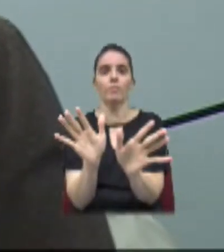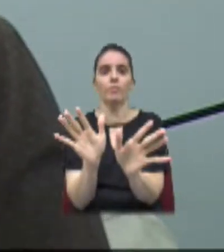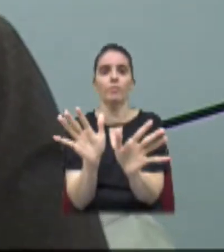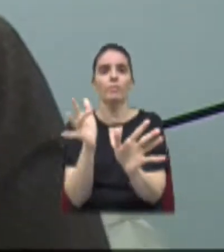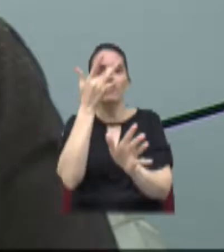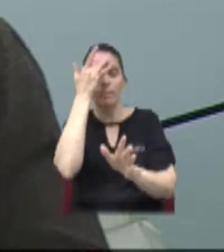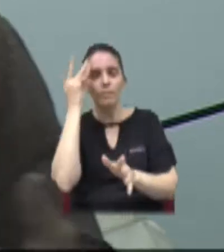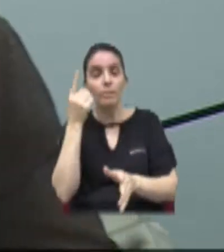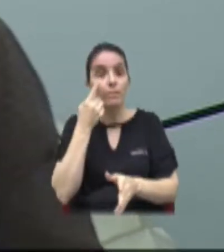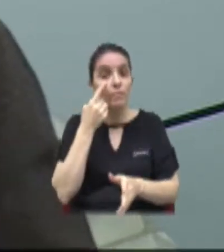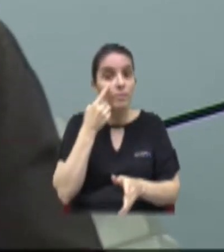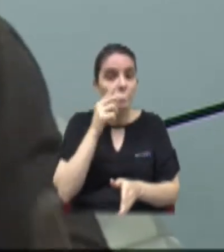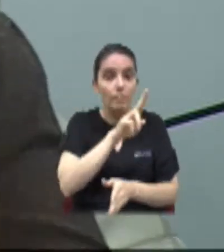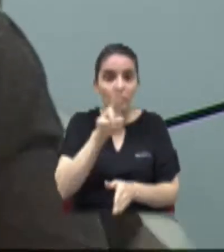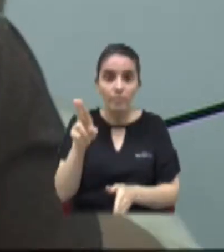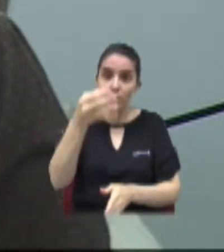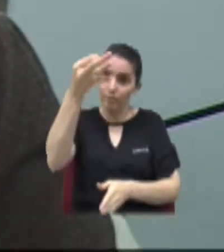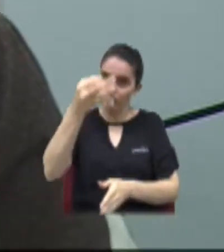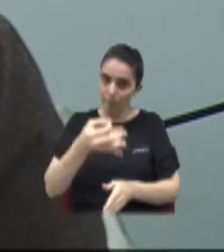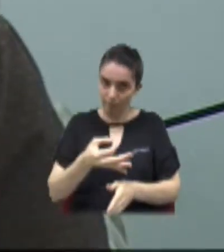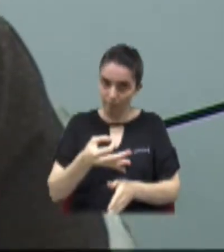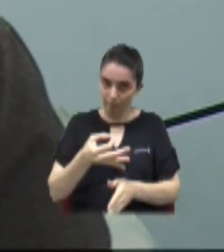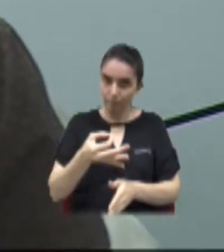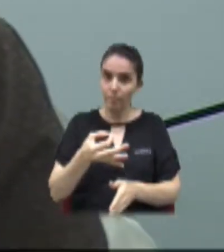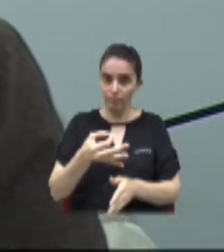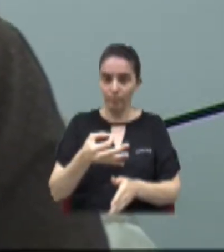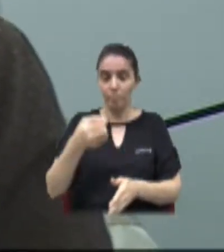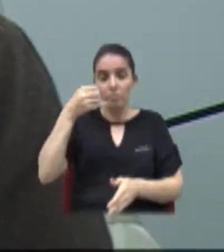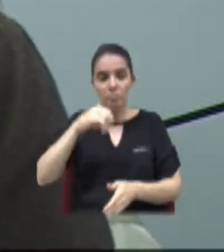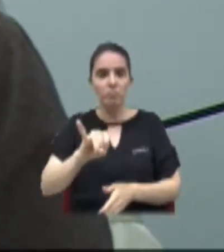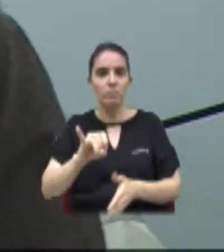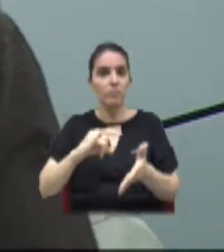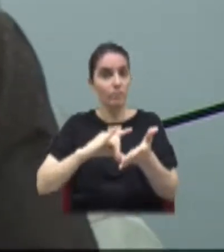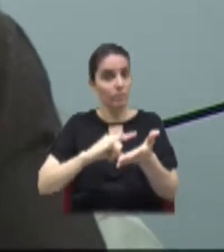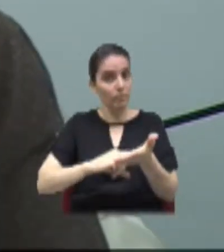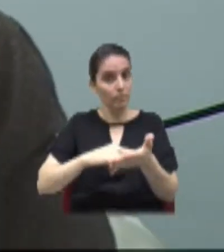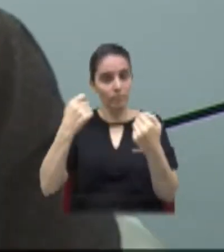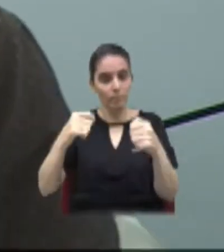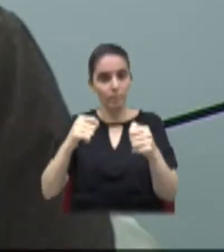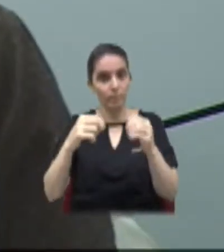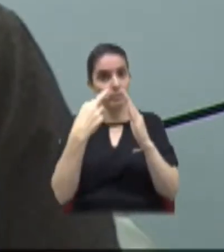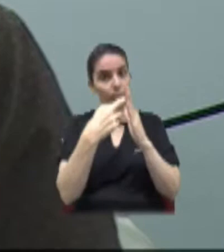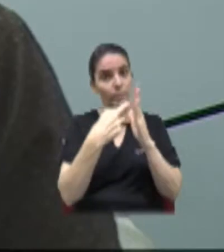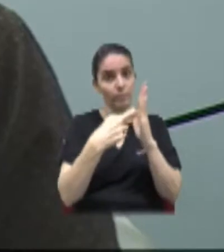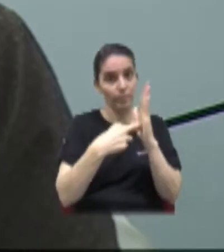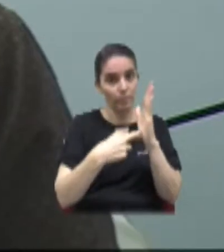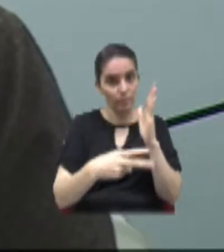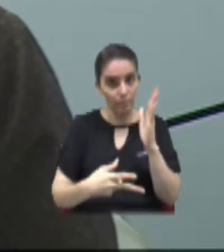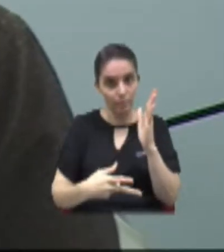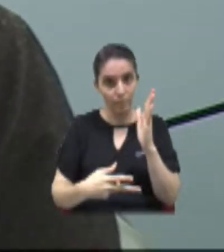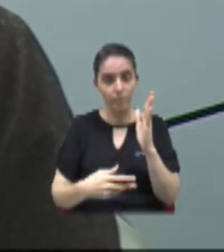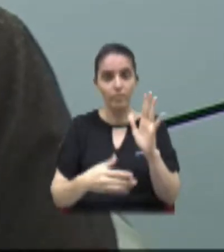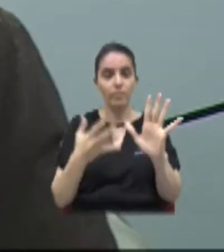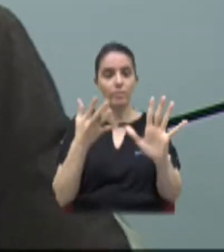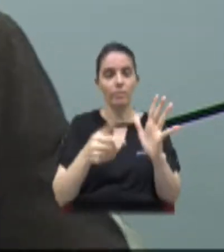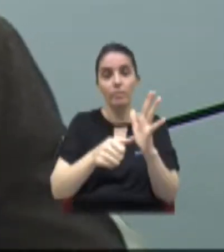insinuam talvez até uma, digamos, maracutaia, vamos dizer no jargão